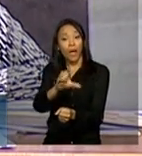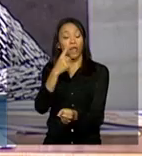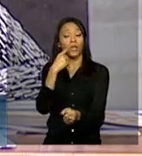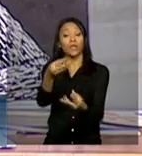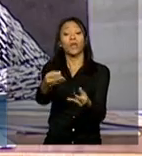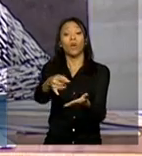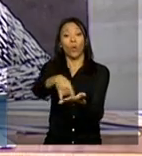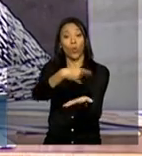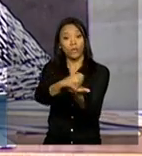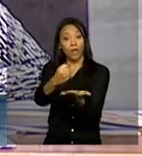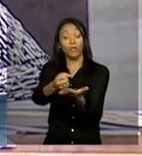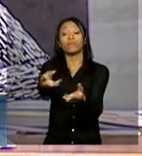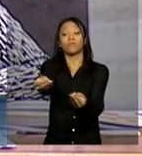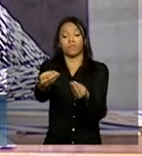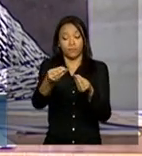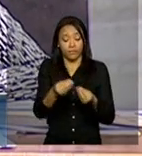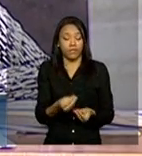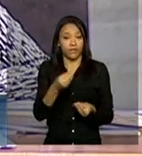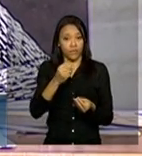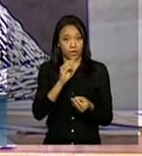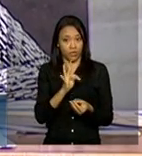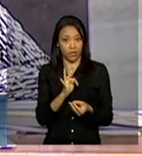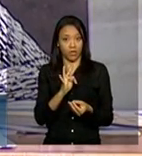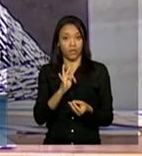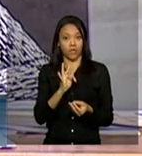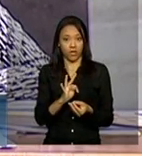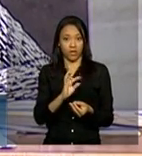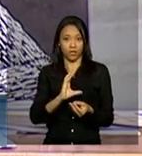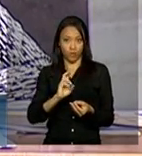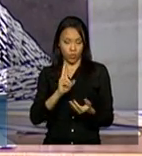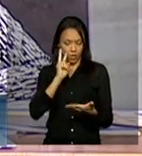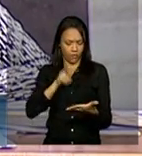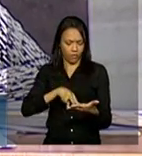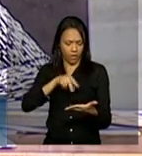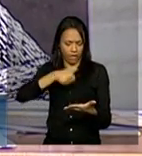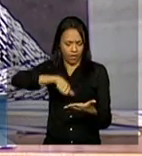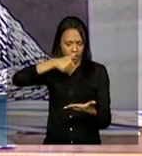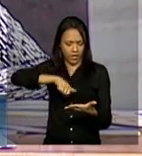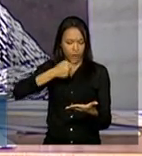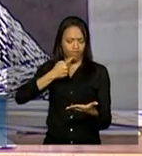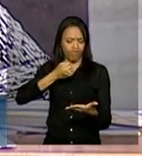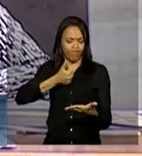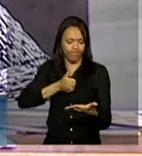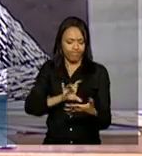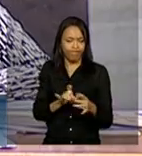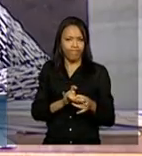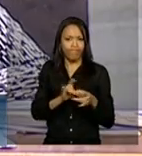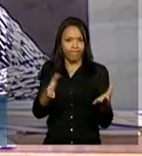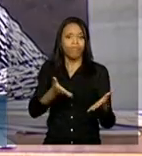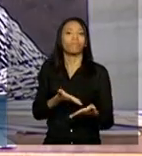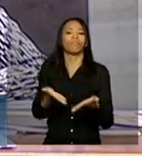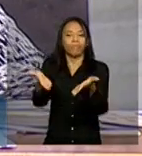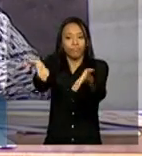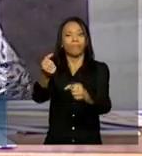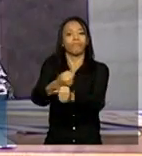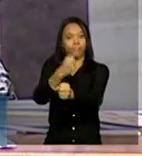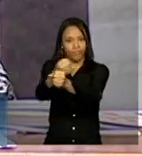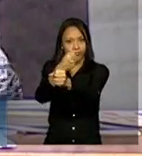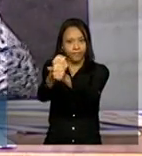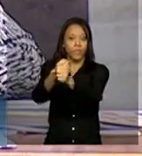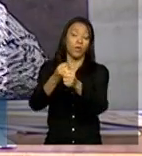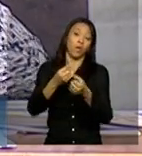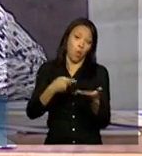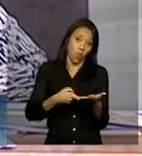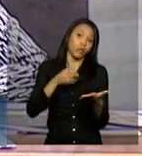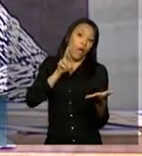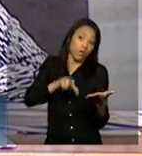contratos, vai em loco verificar e aponta muitas vezes com razão, outras